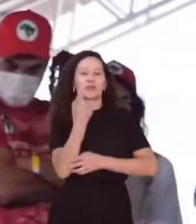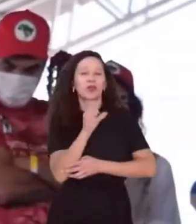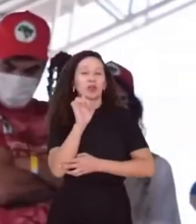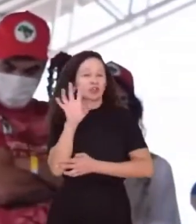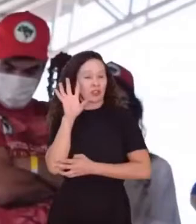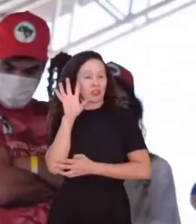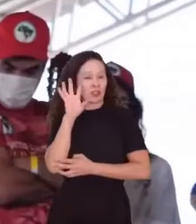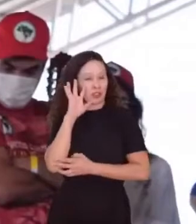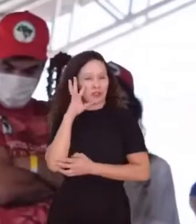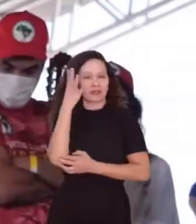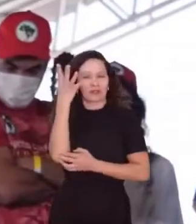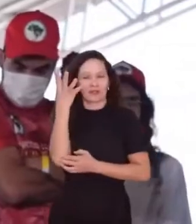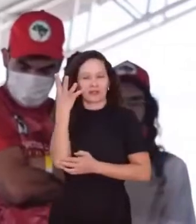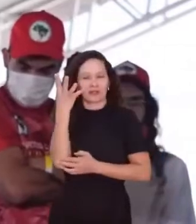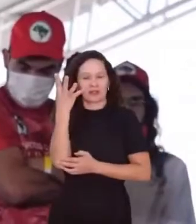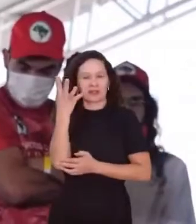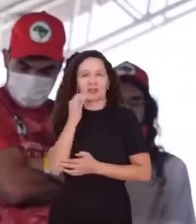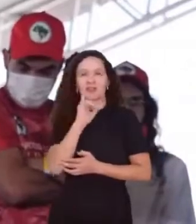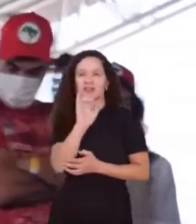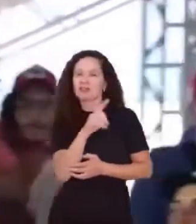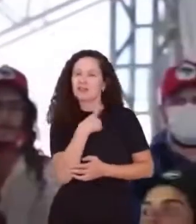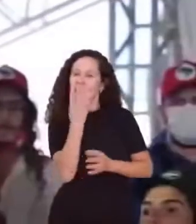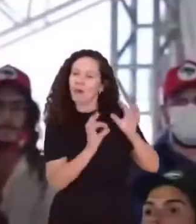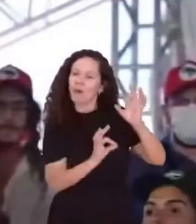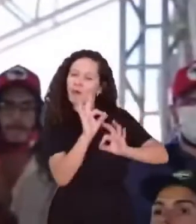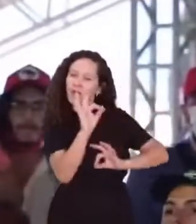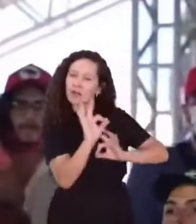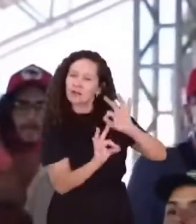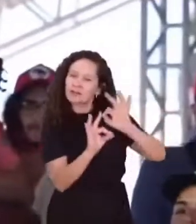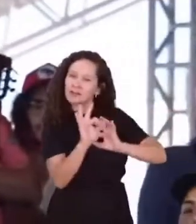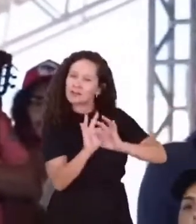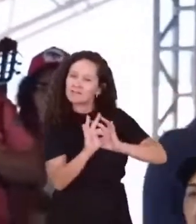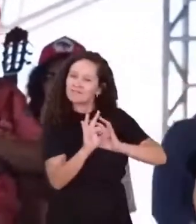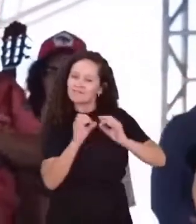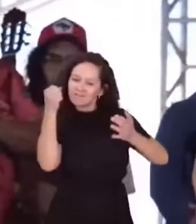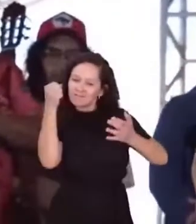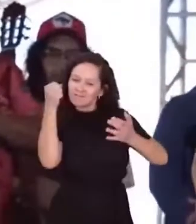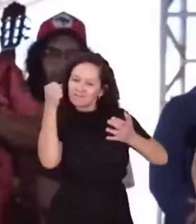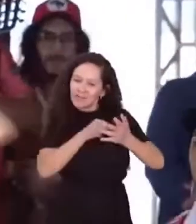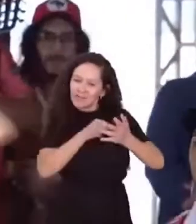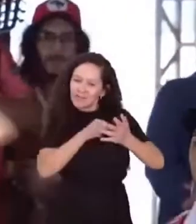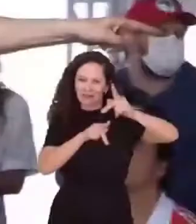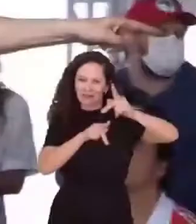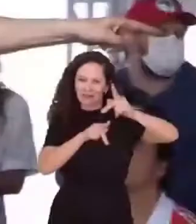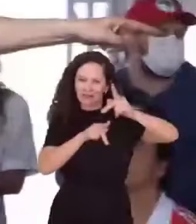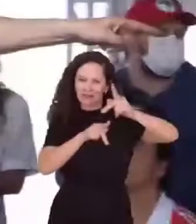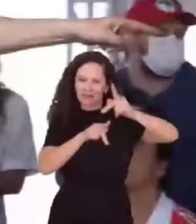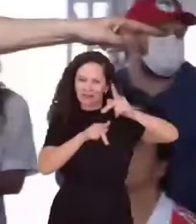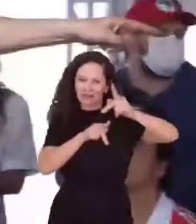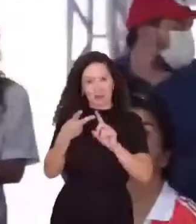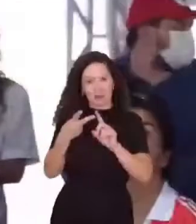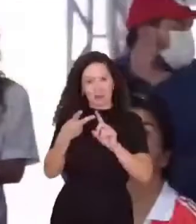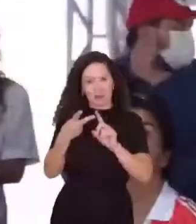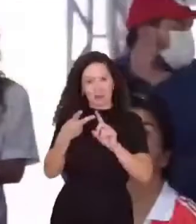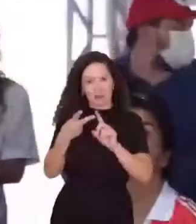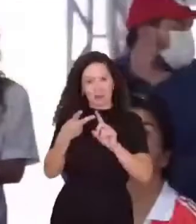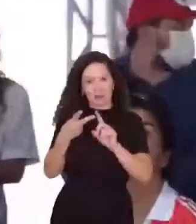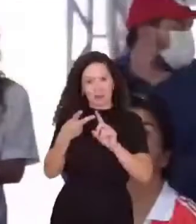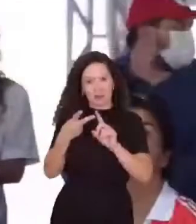a gente se organizar e fizer luta de massa. Segundo ponto, a campanha desse homem.